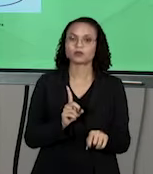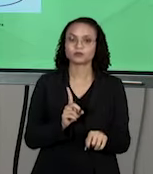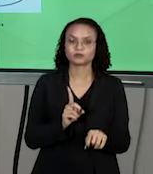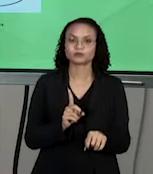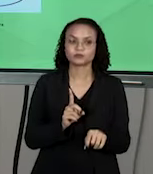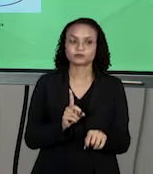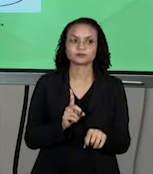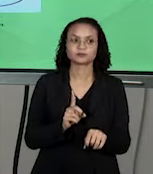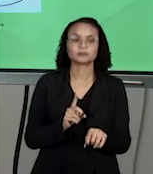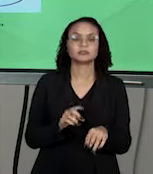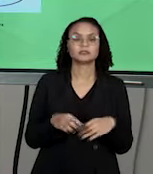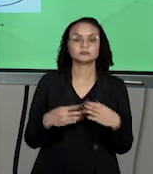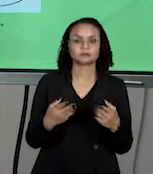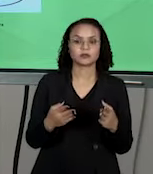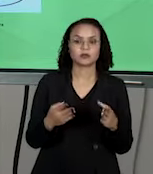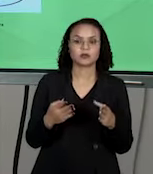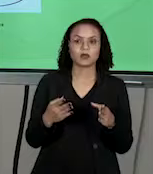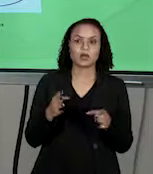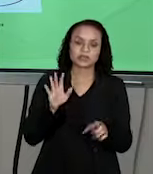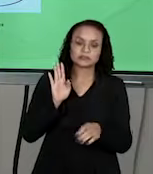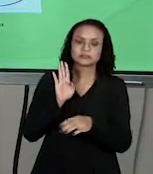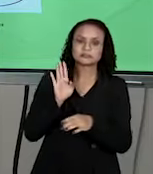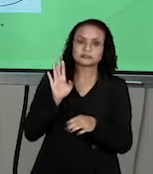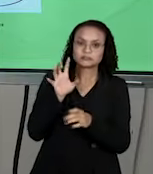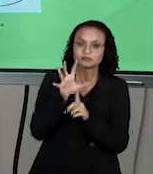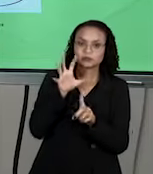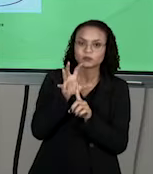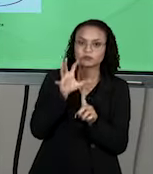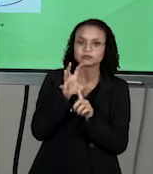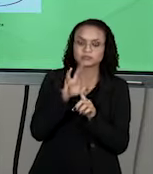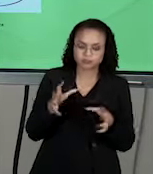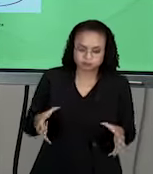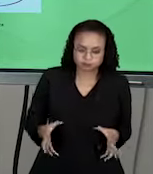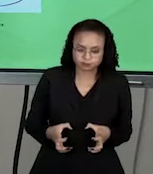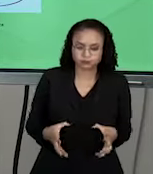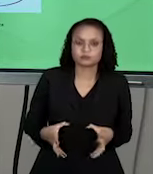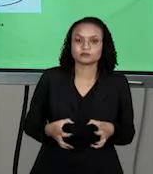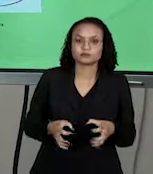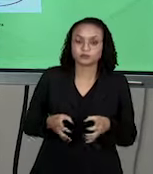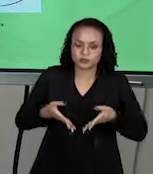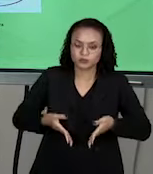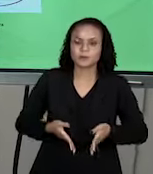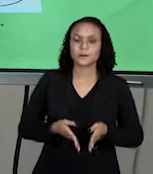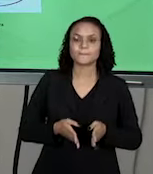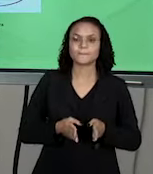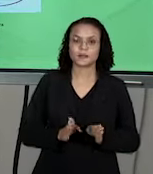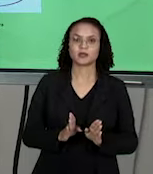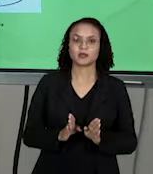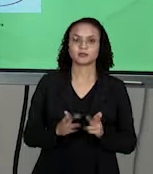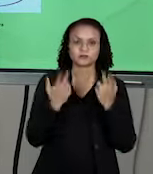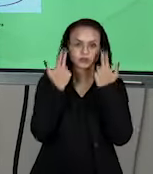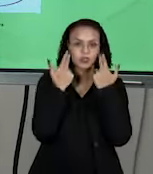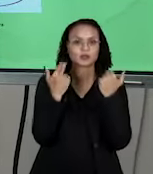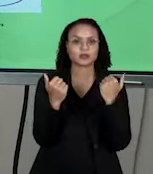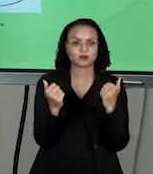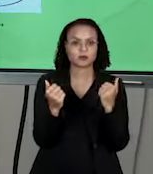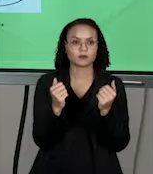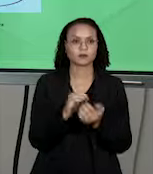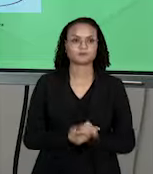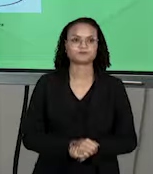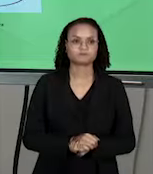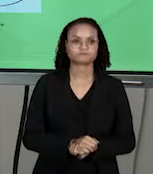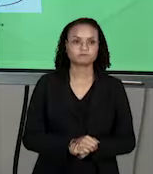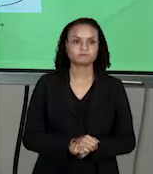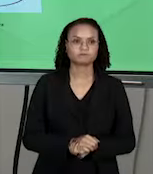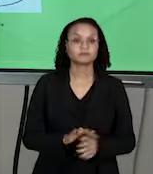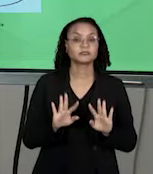aquela contração e faz com que o parto natural aconteça, ou que chegue literalmente a hora do parto.